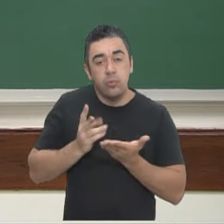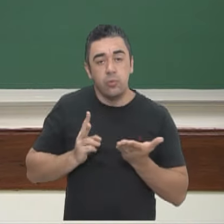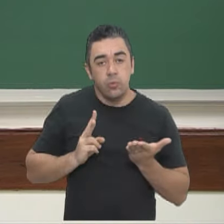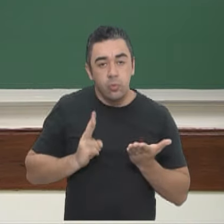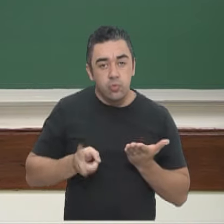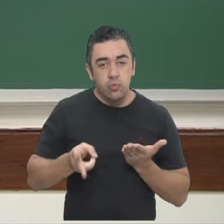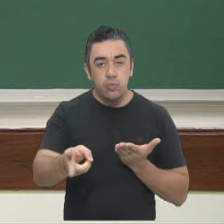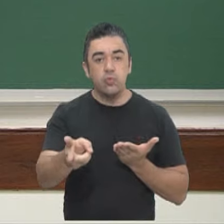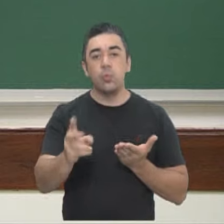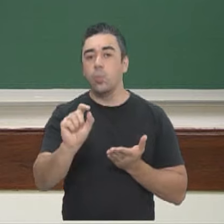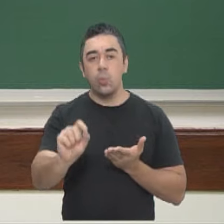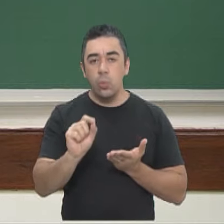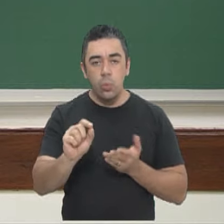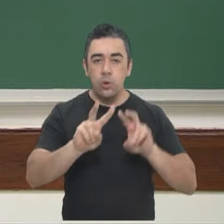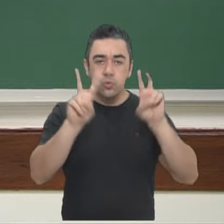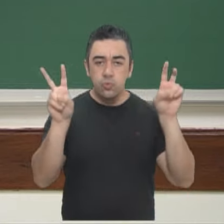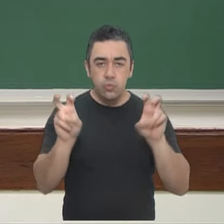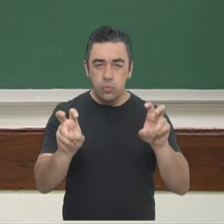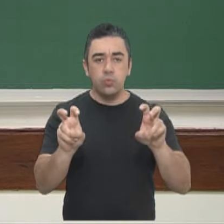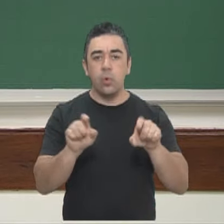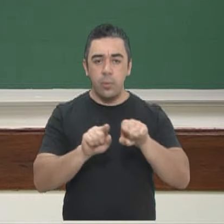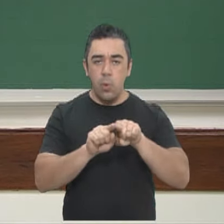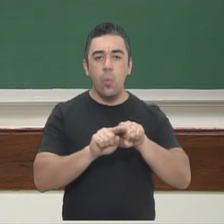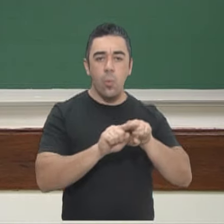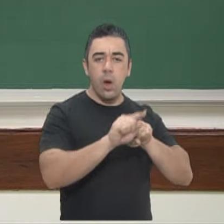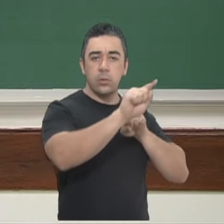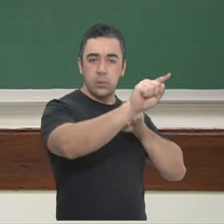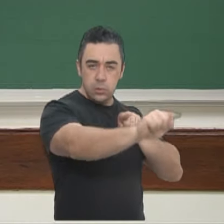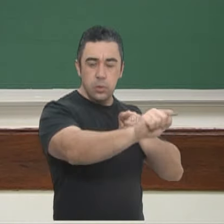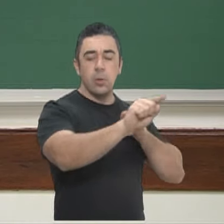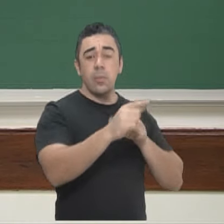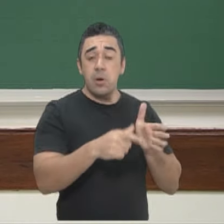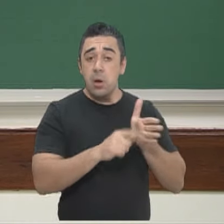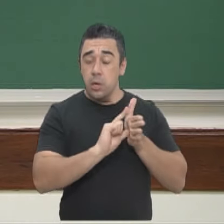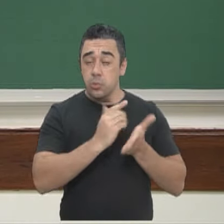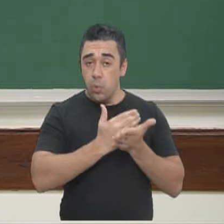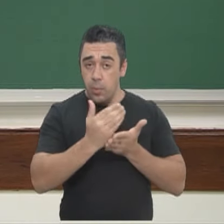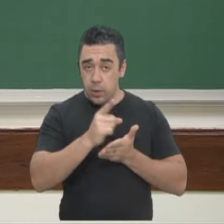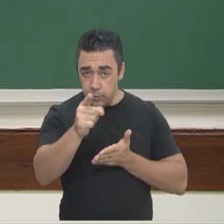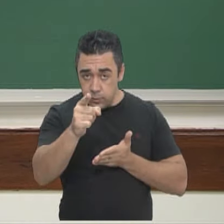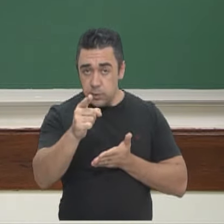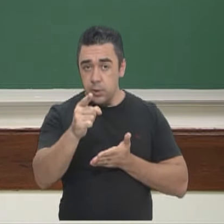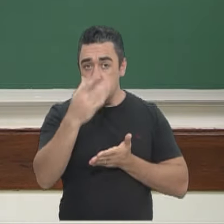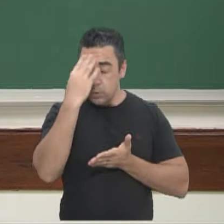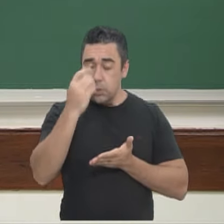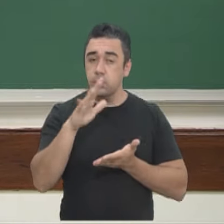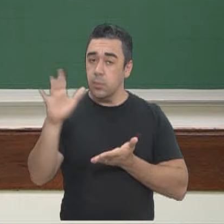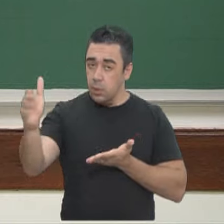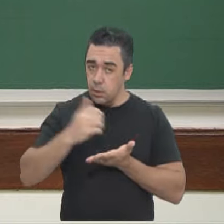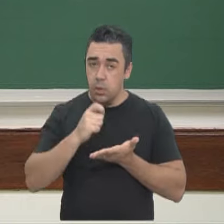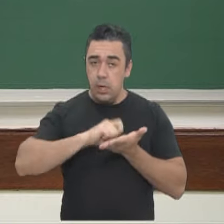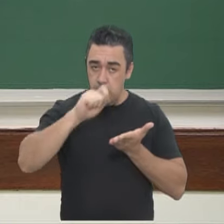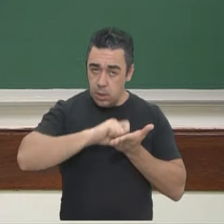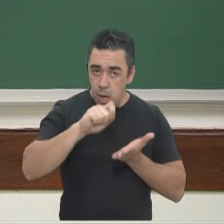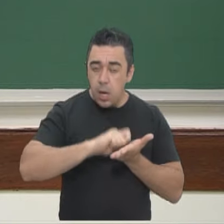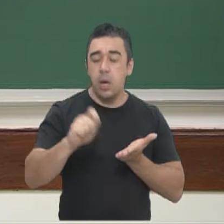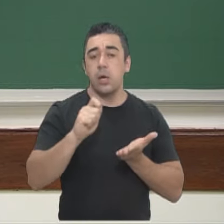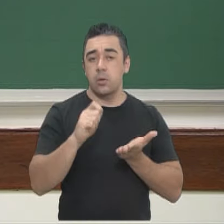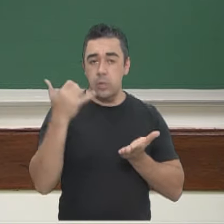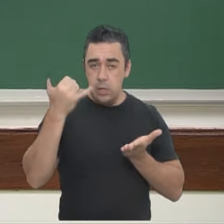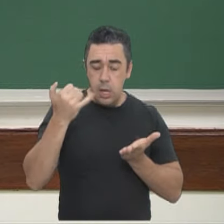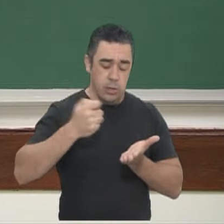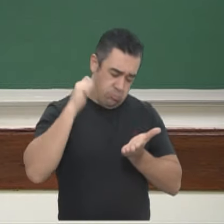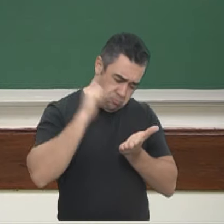sequência falando sobre o atletismo. Tá? Antes de começar essa aula, não esqueça, pegue seu caderno, pegue sua caneta, não